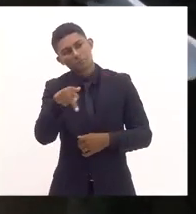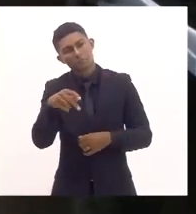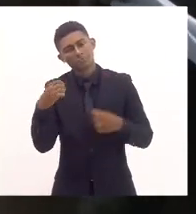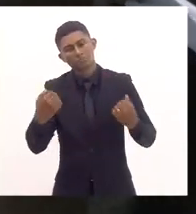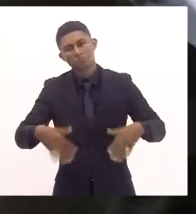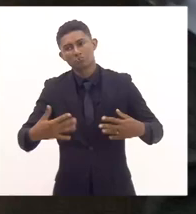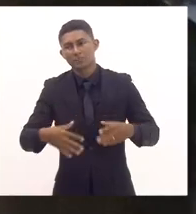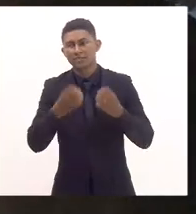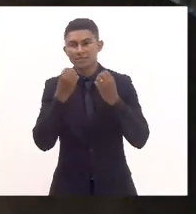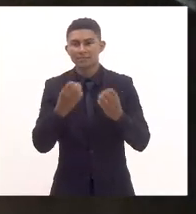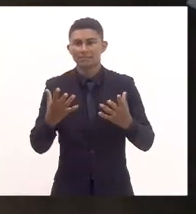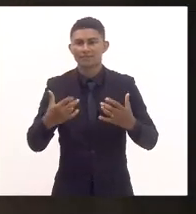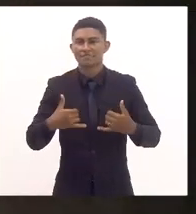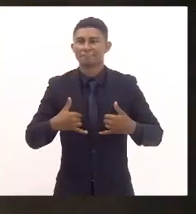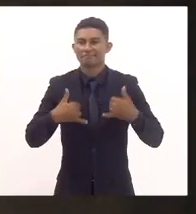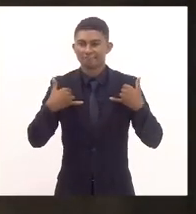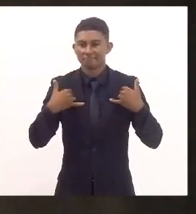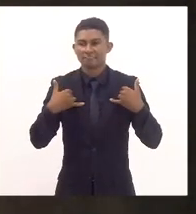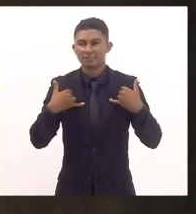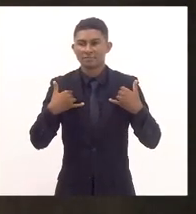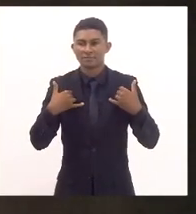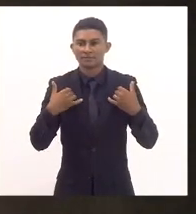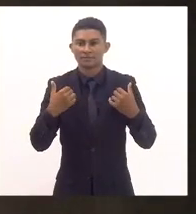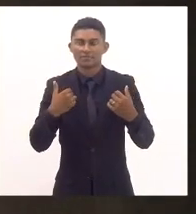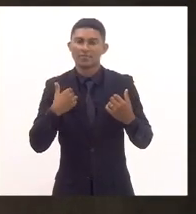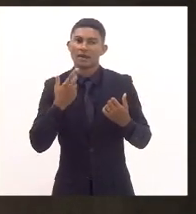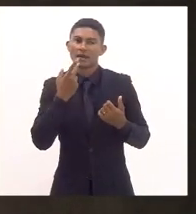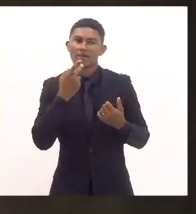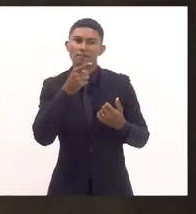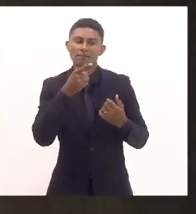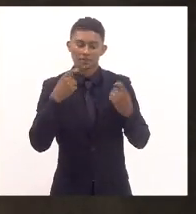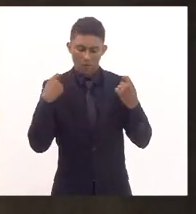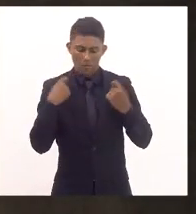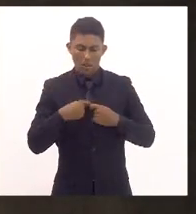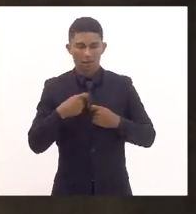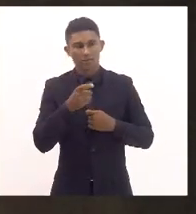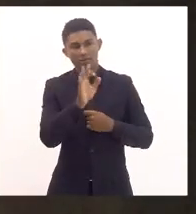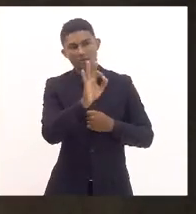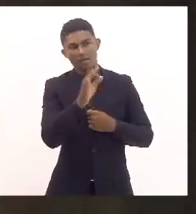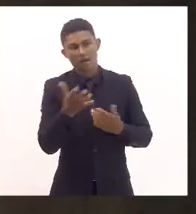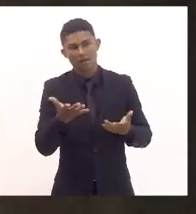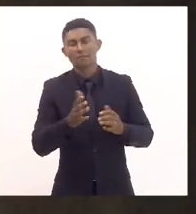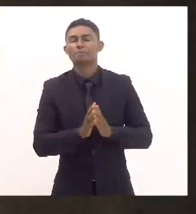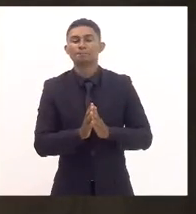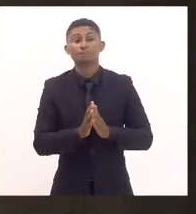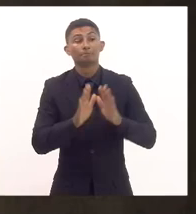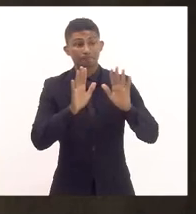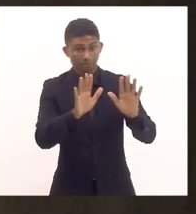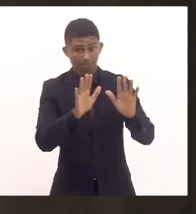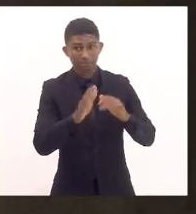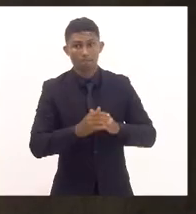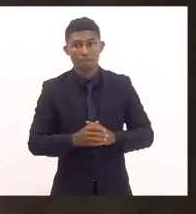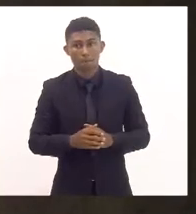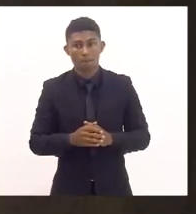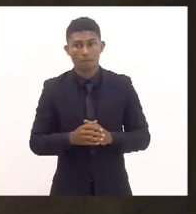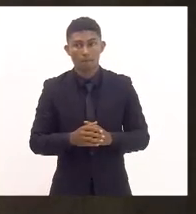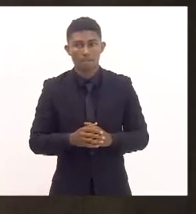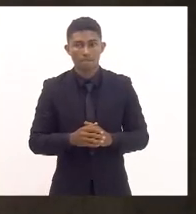brilhando não é a única crítica pode notar com colete te ajude é